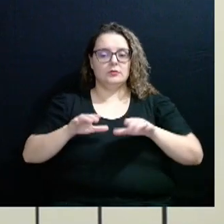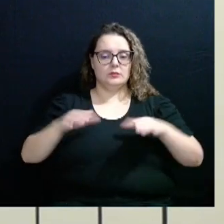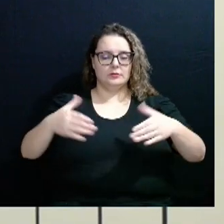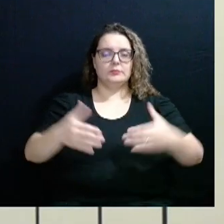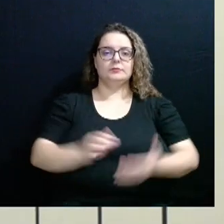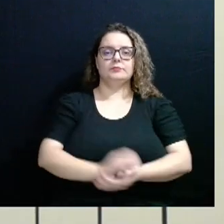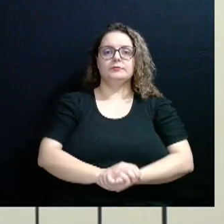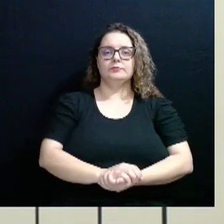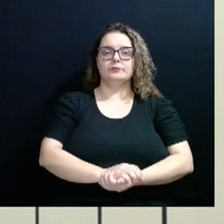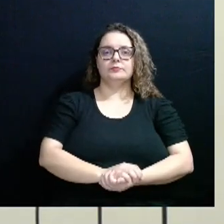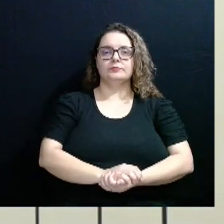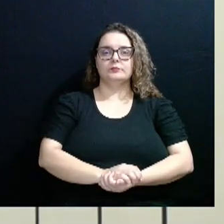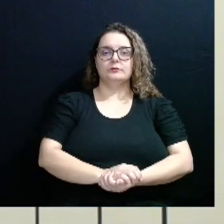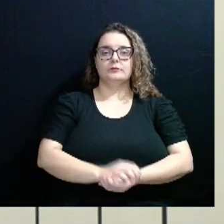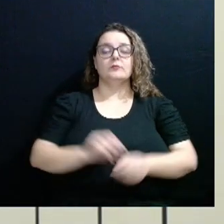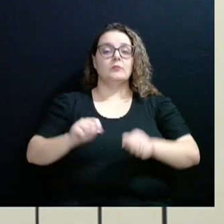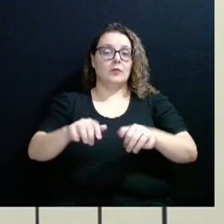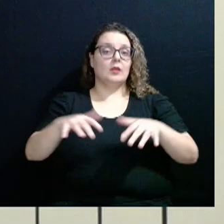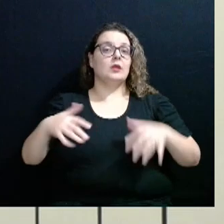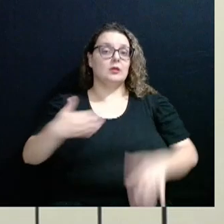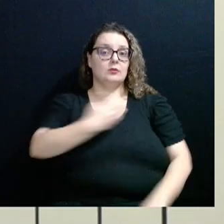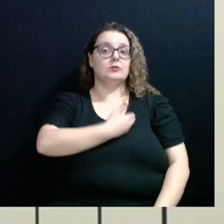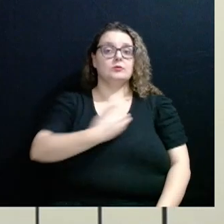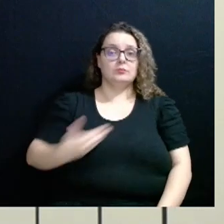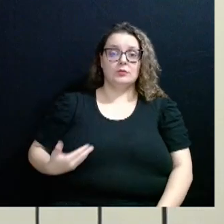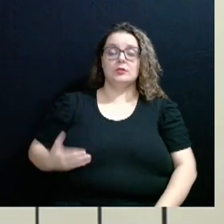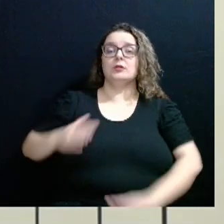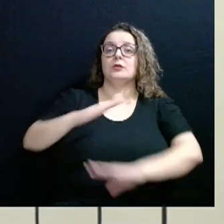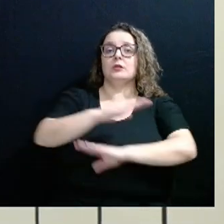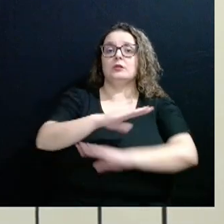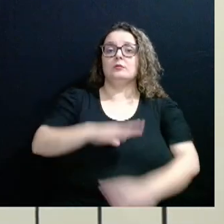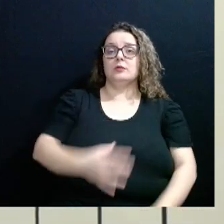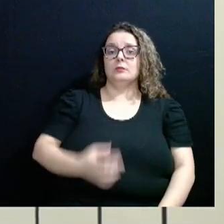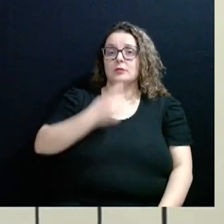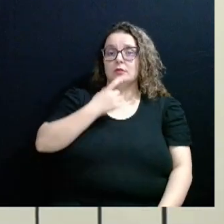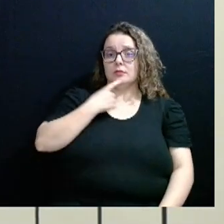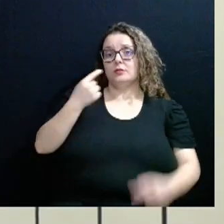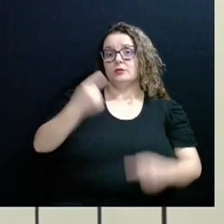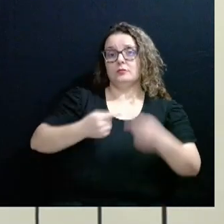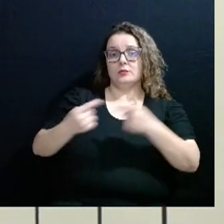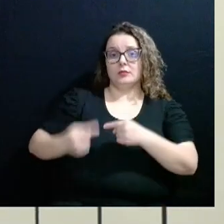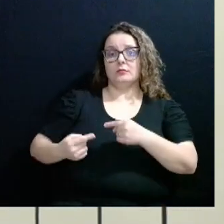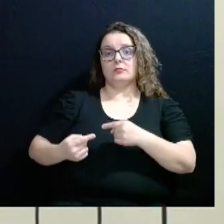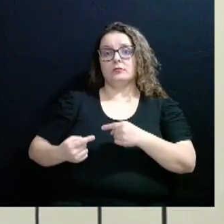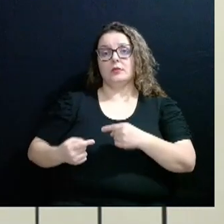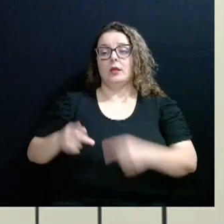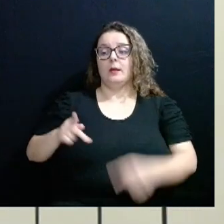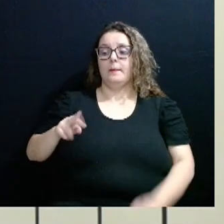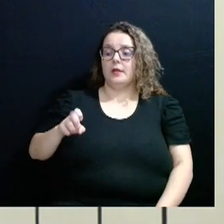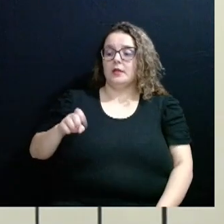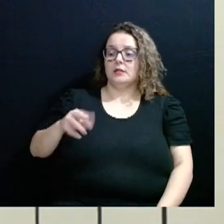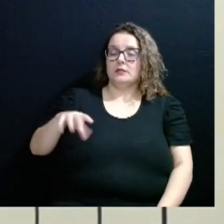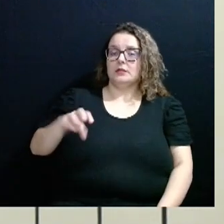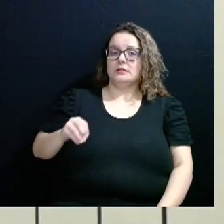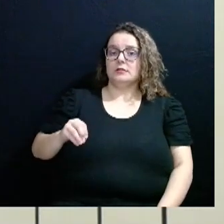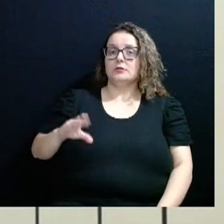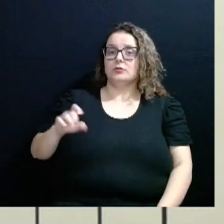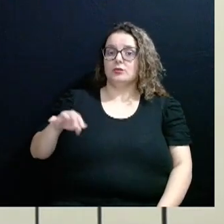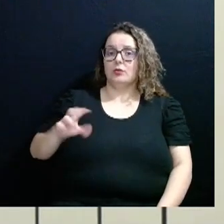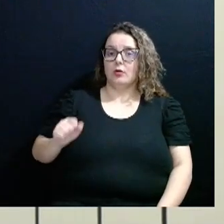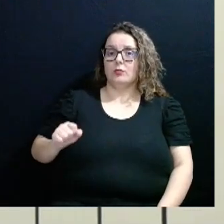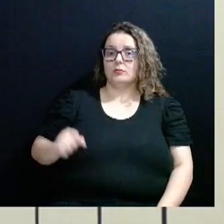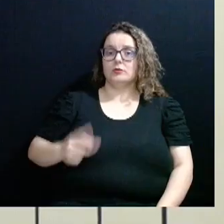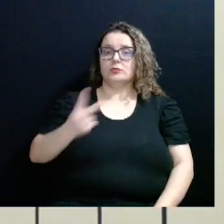Em audiência pública, a Câmara de Campinas discute prestação de contas do segundo quadrimestre do